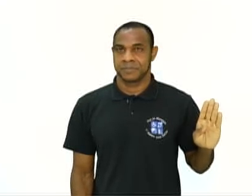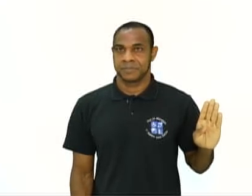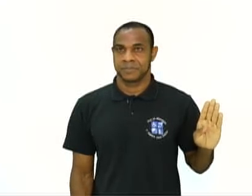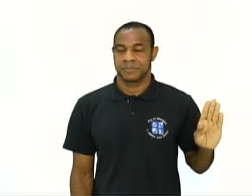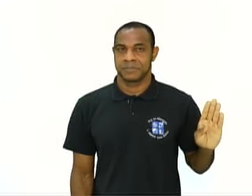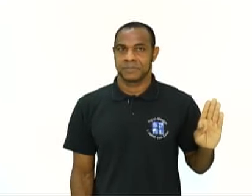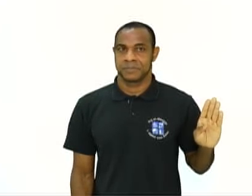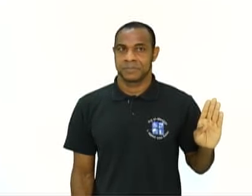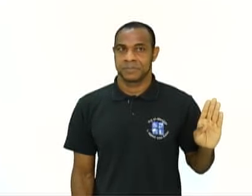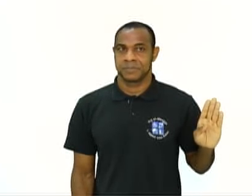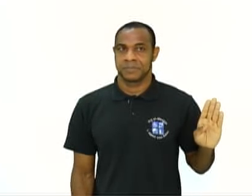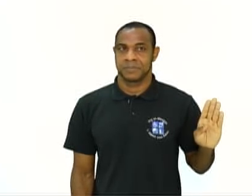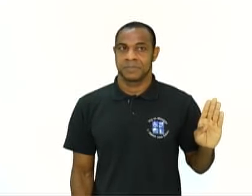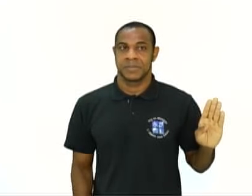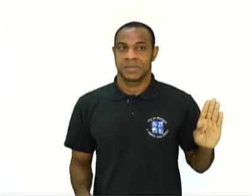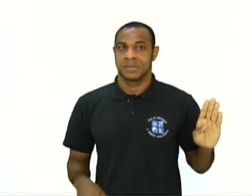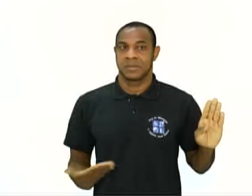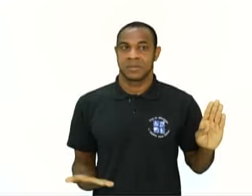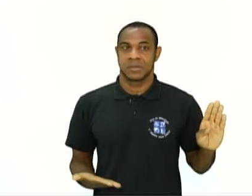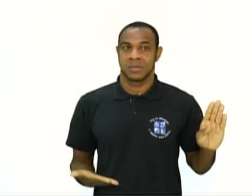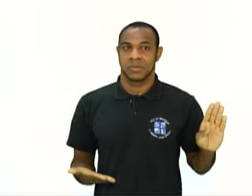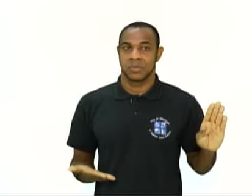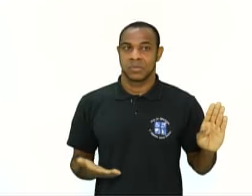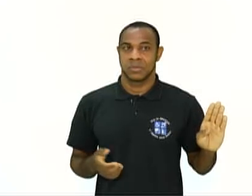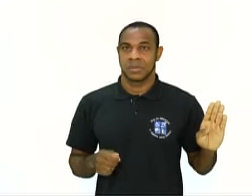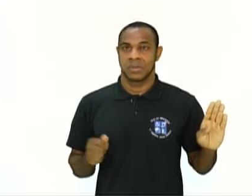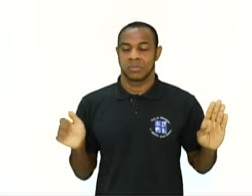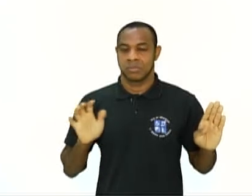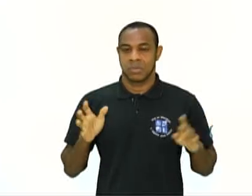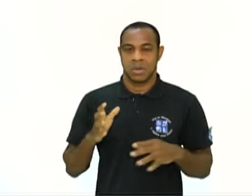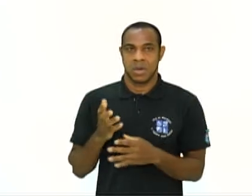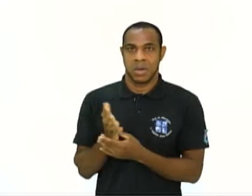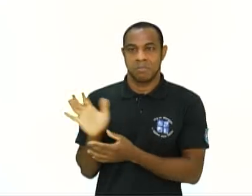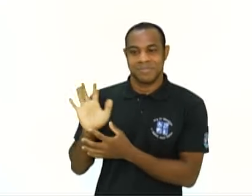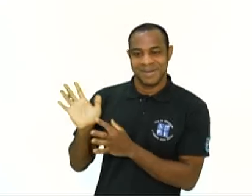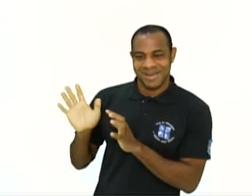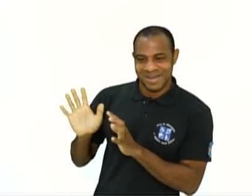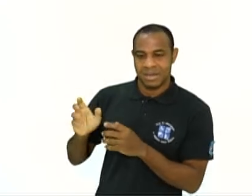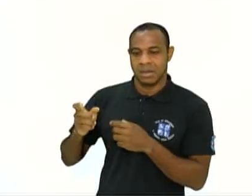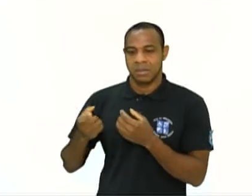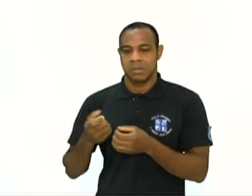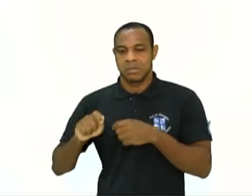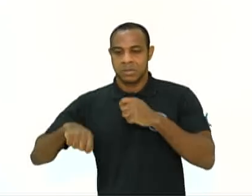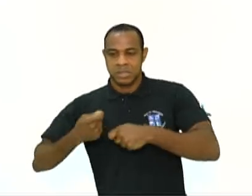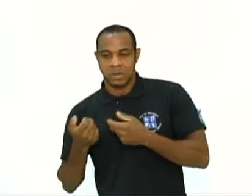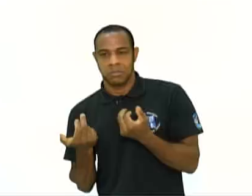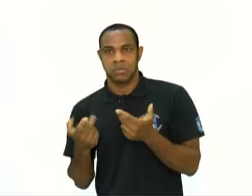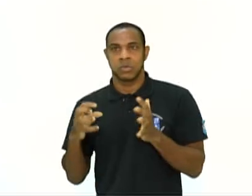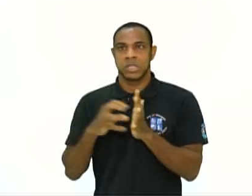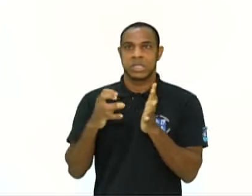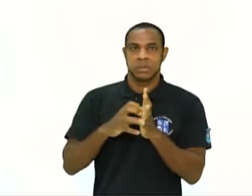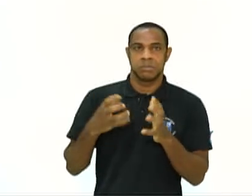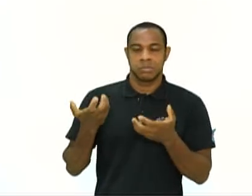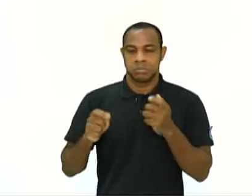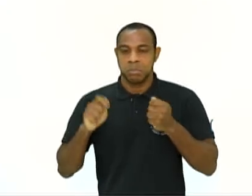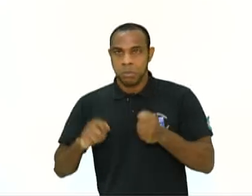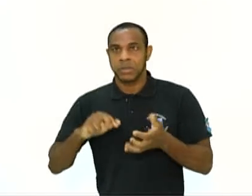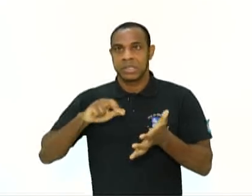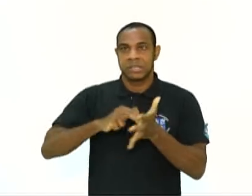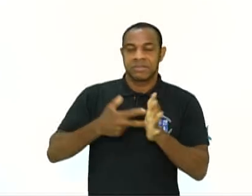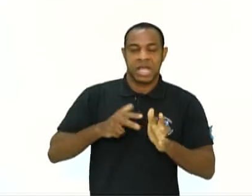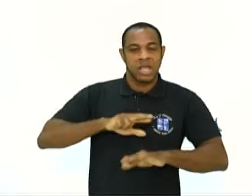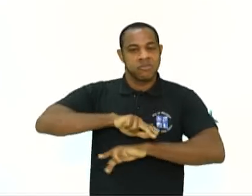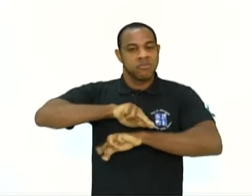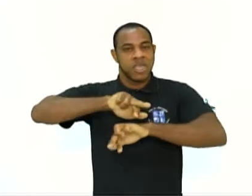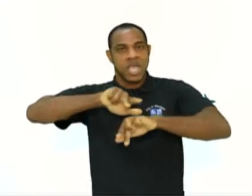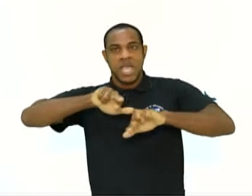different cultures. Então, os gestos das mãos podem significar muitas coisas